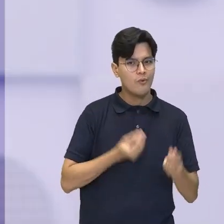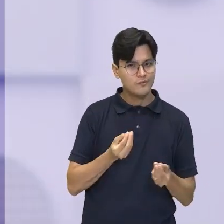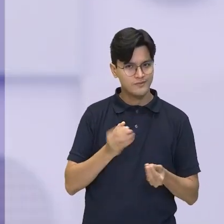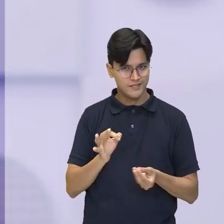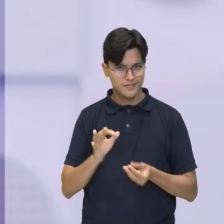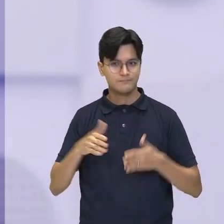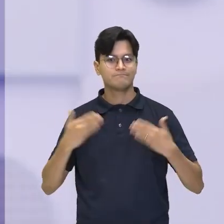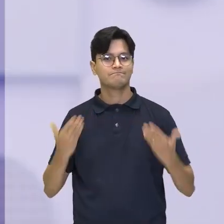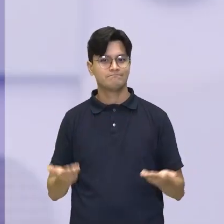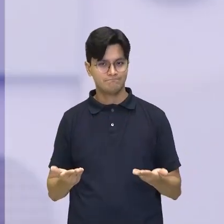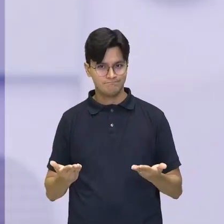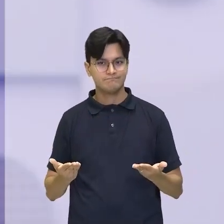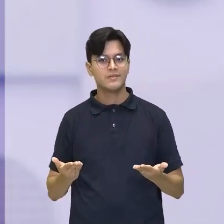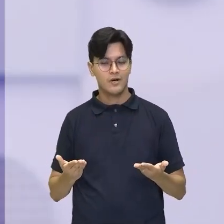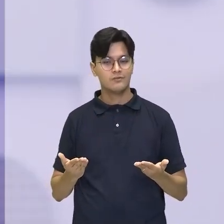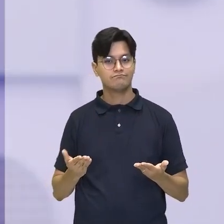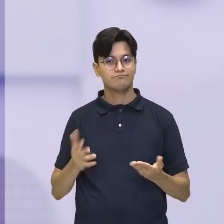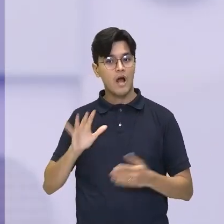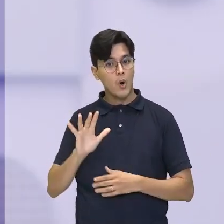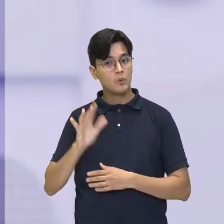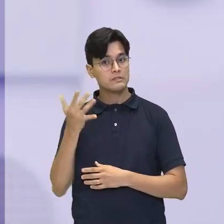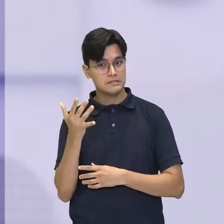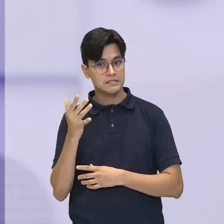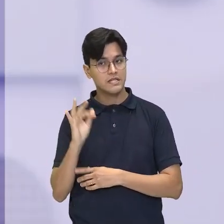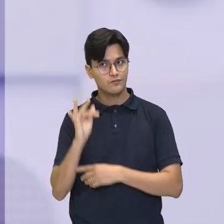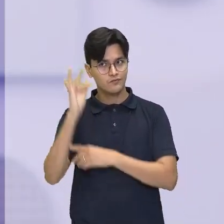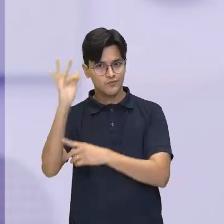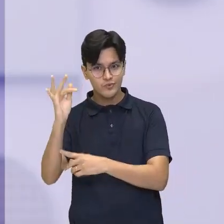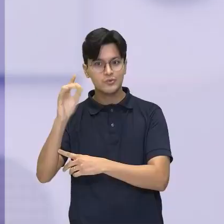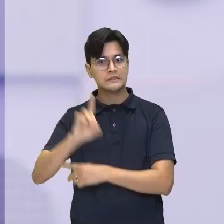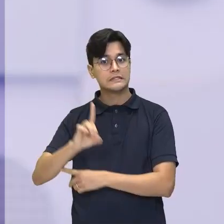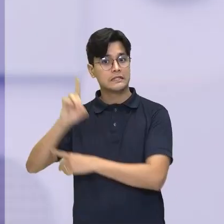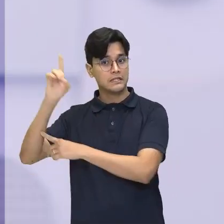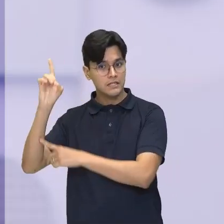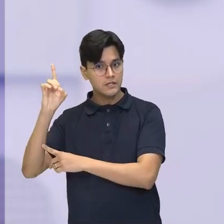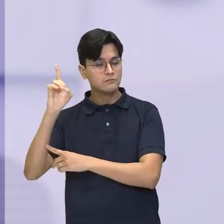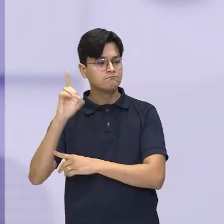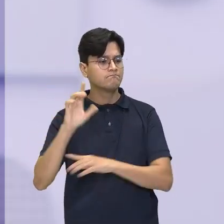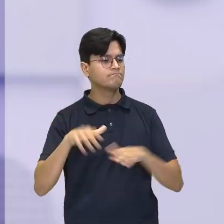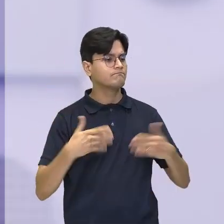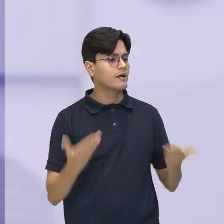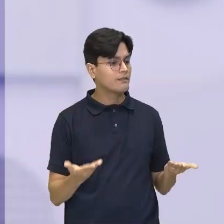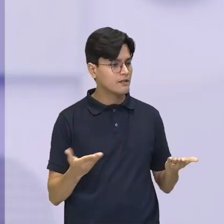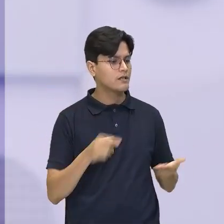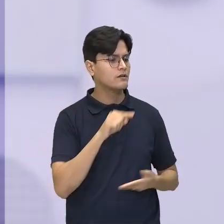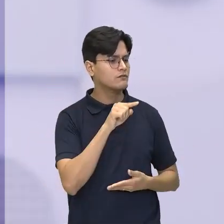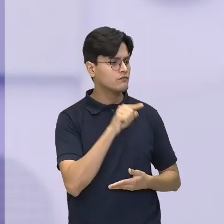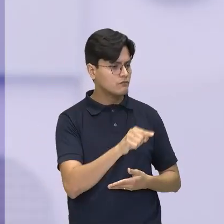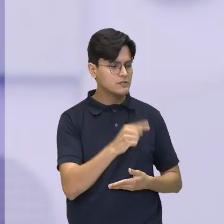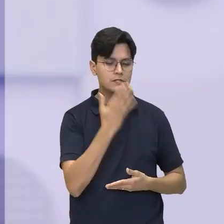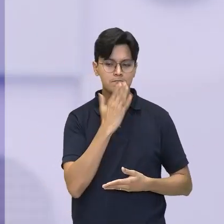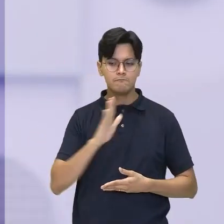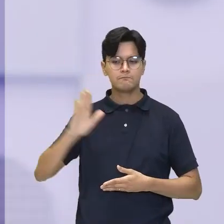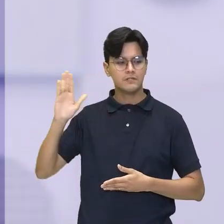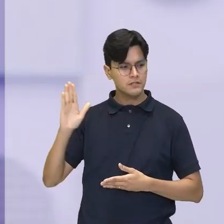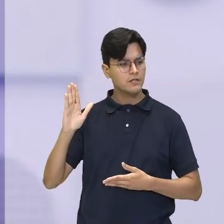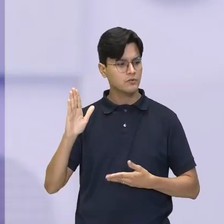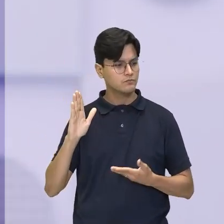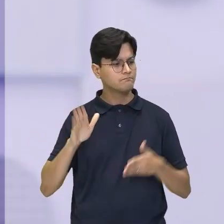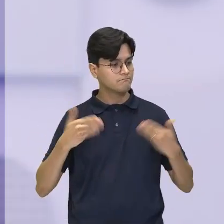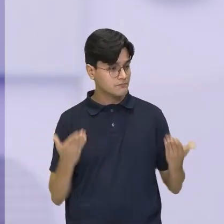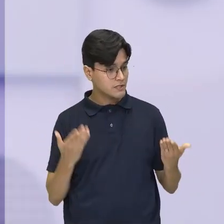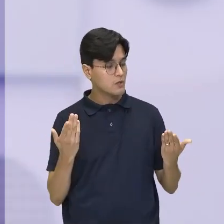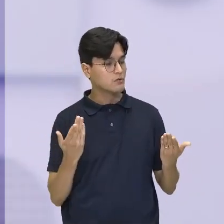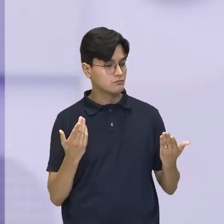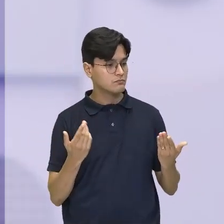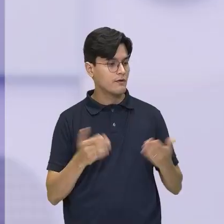os adeptos. Haverá uma prestação de contas, né? E o líder religioso precisa ter essa consciência. Eu estou lidando com vidas, então